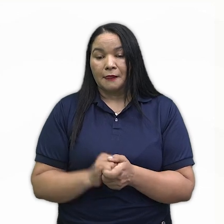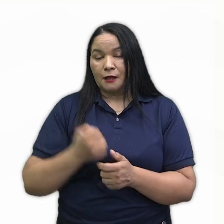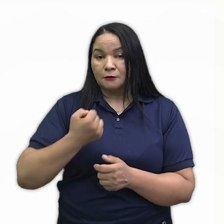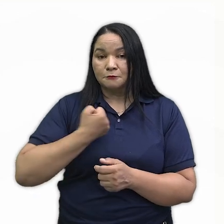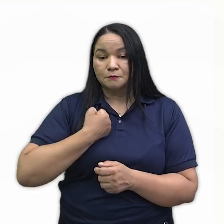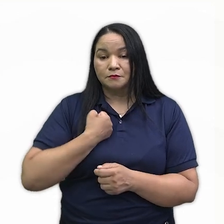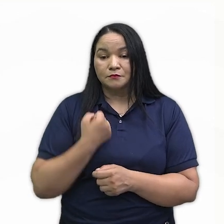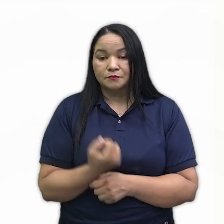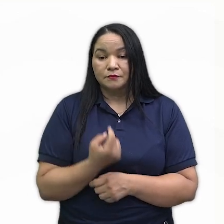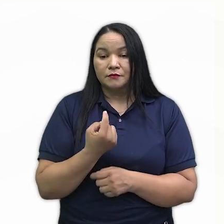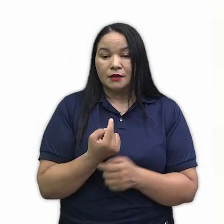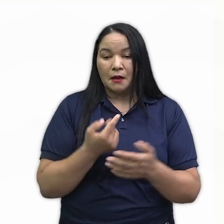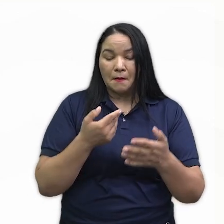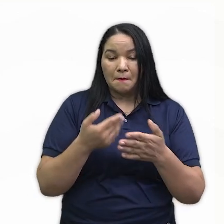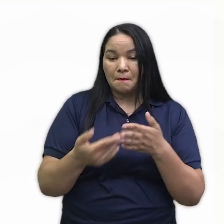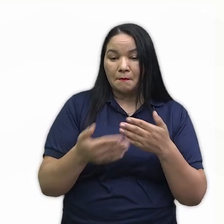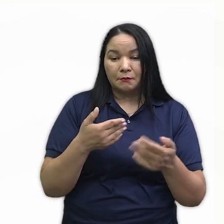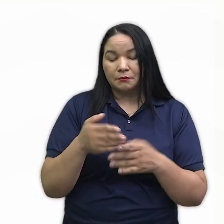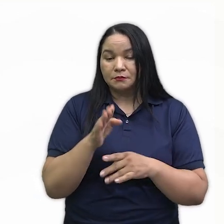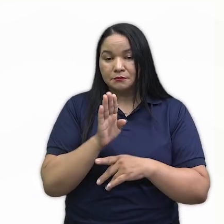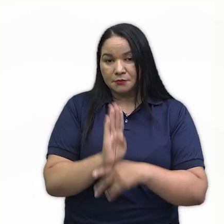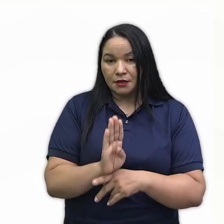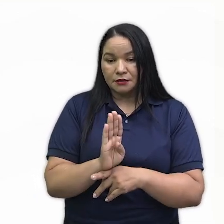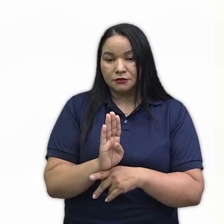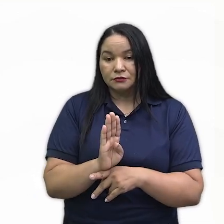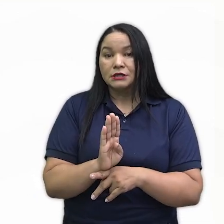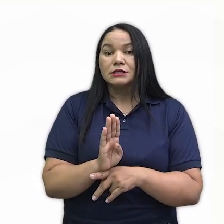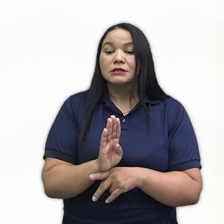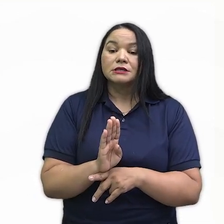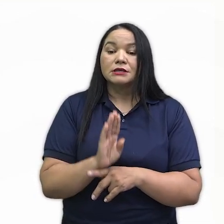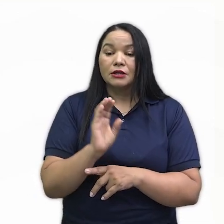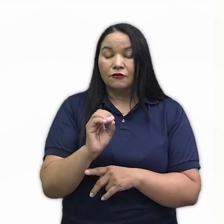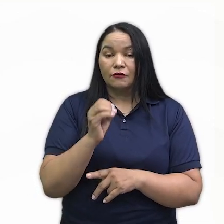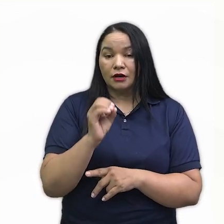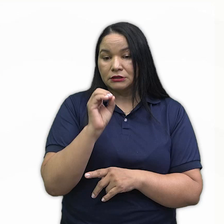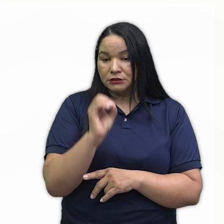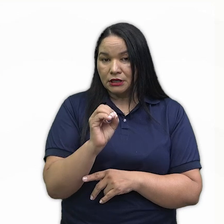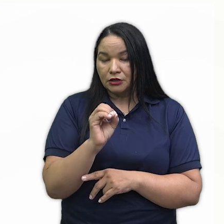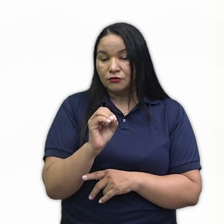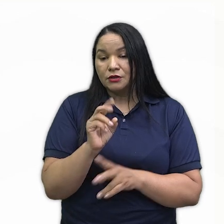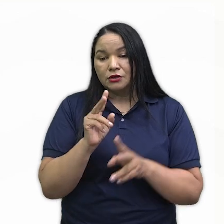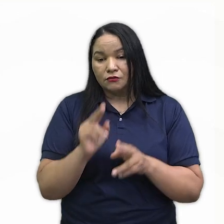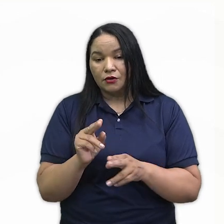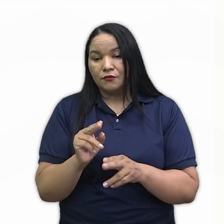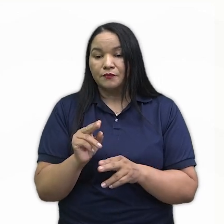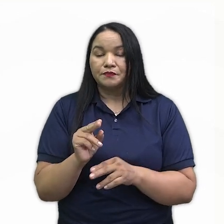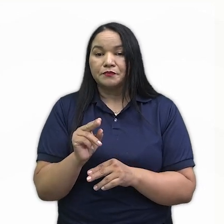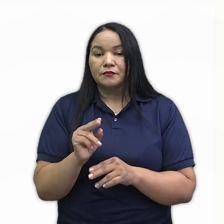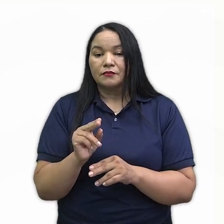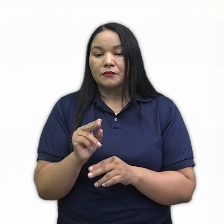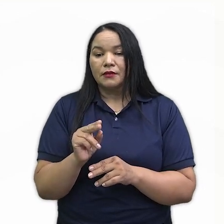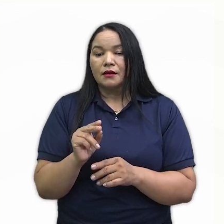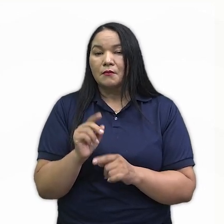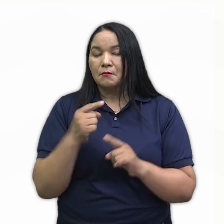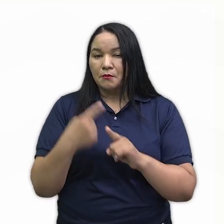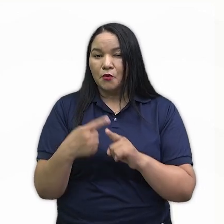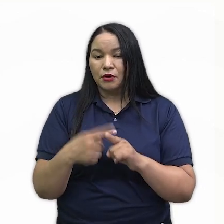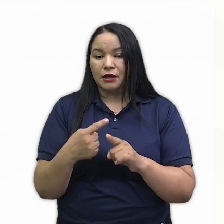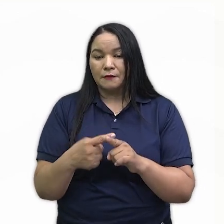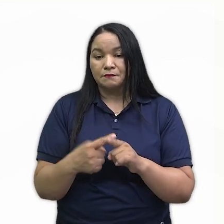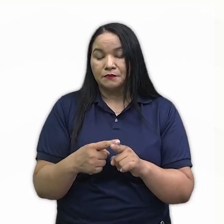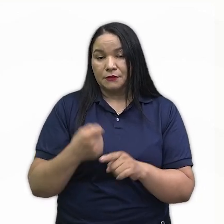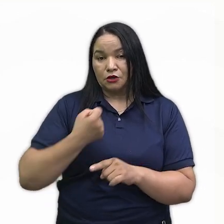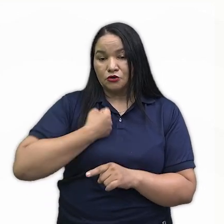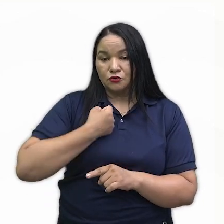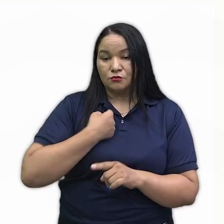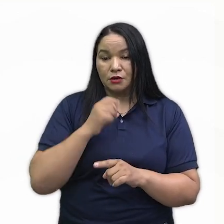qualquer base aqui, tudo bem? O resultado vai ser sempre igual a zero, porque qualquer número elevado a